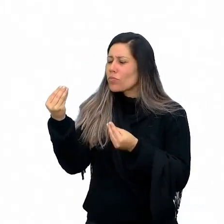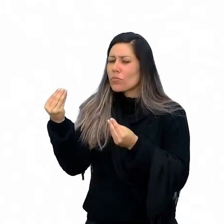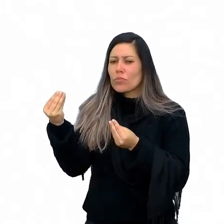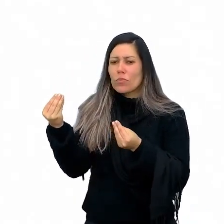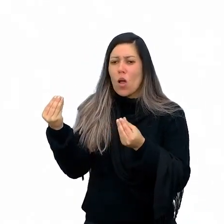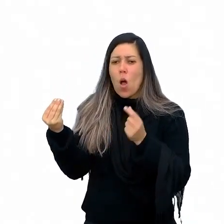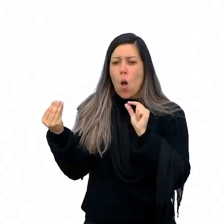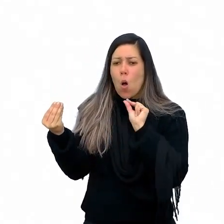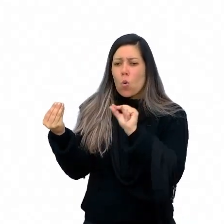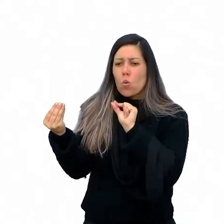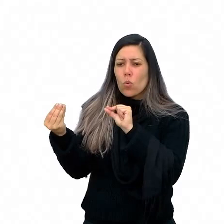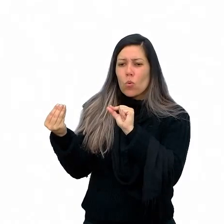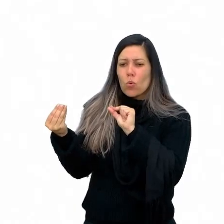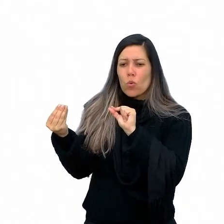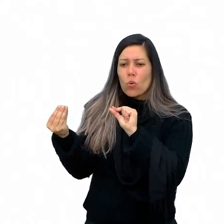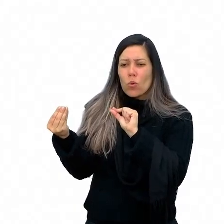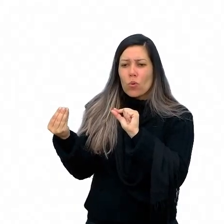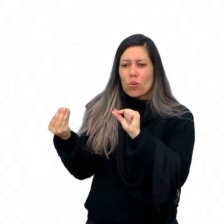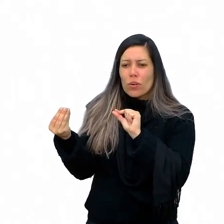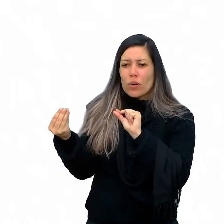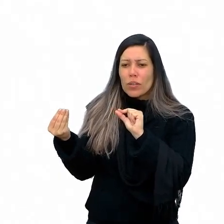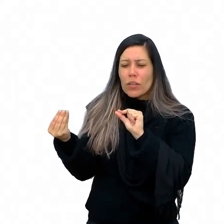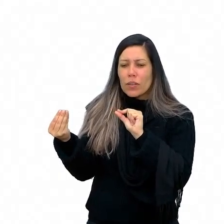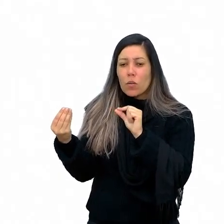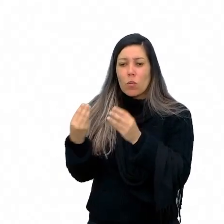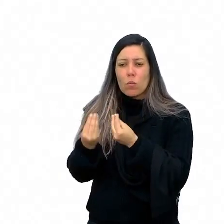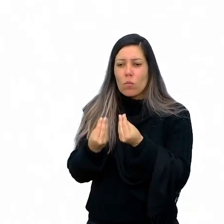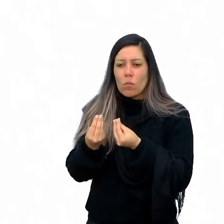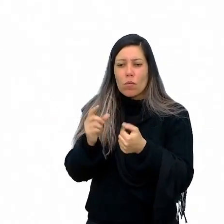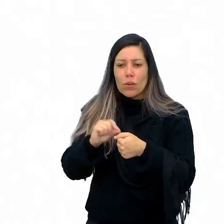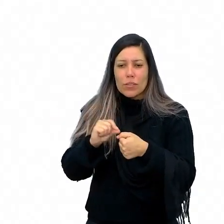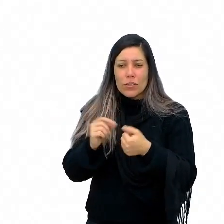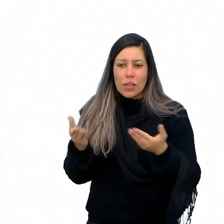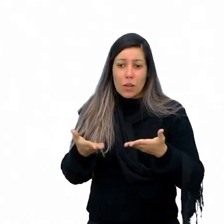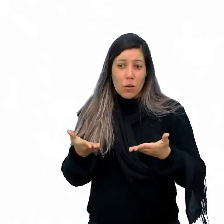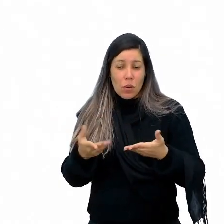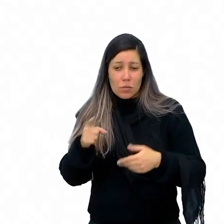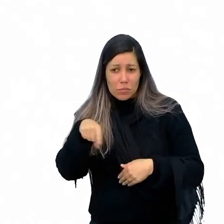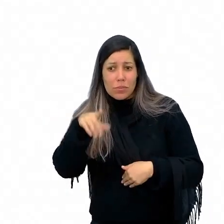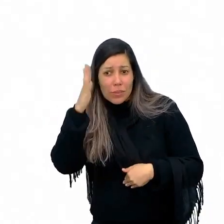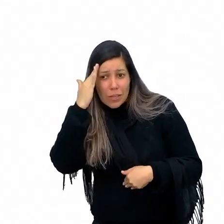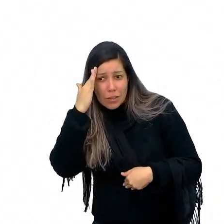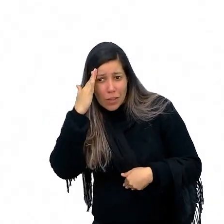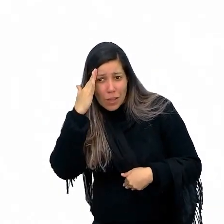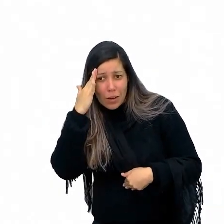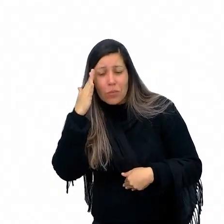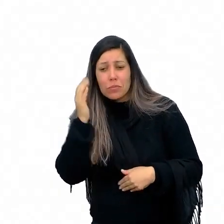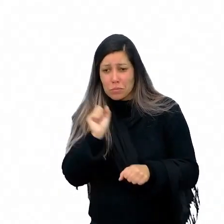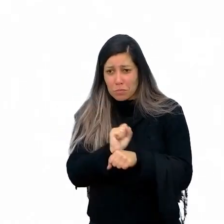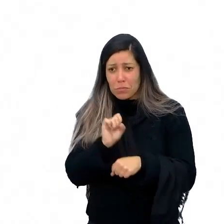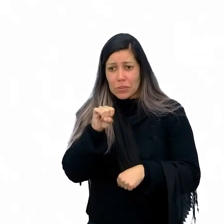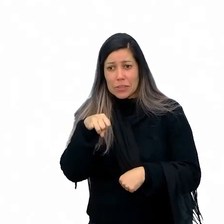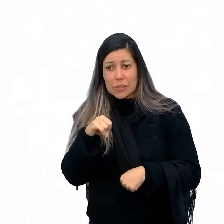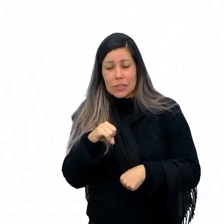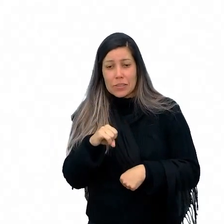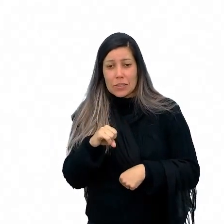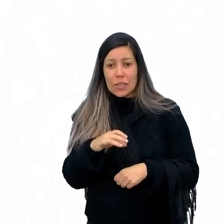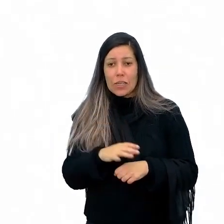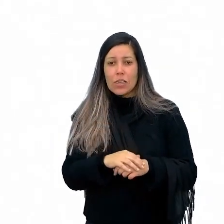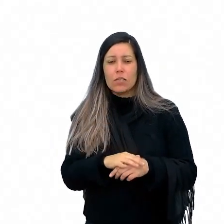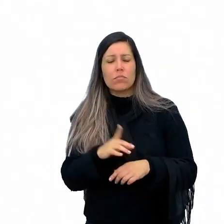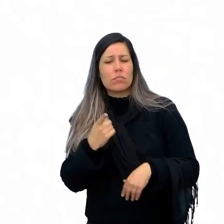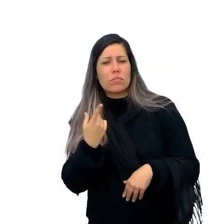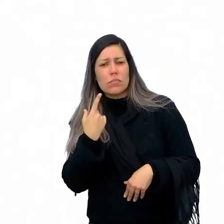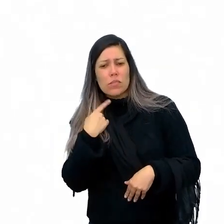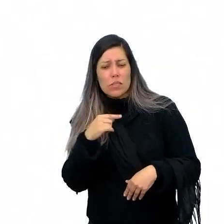neste momento? Deu para entender, pessoal? Eu espero que sim. Mas, ao nos depararmos com um objeto matemático